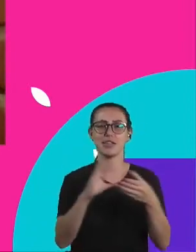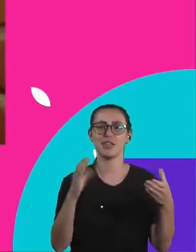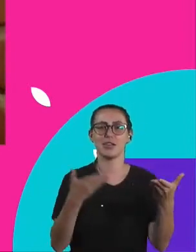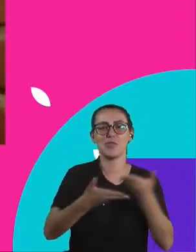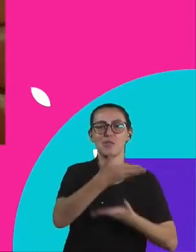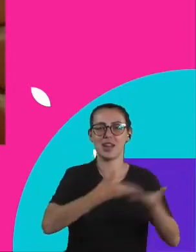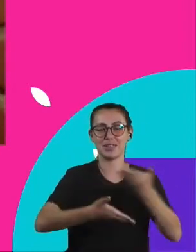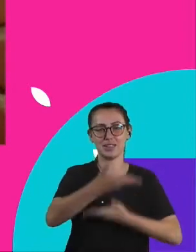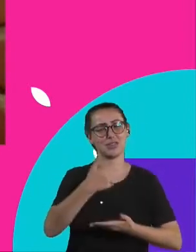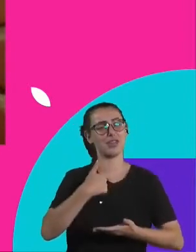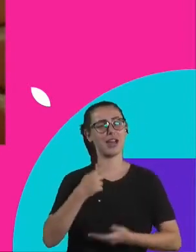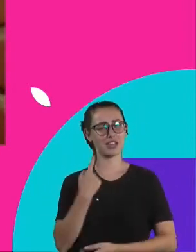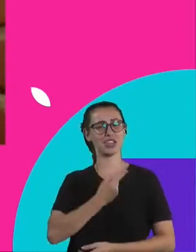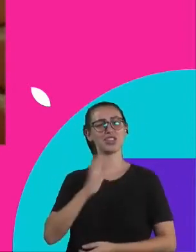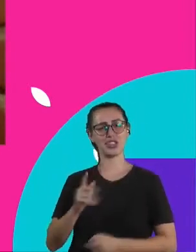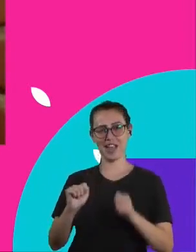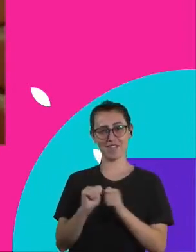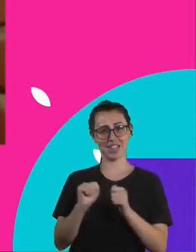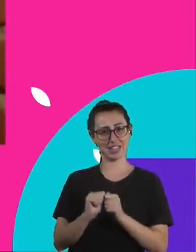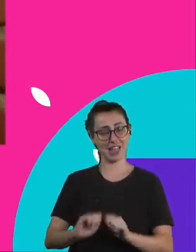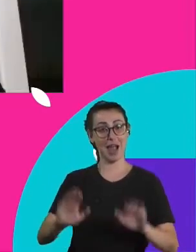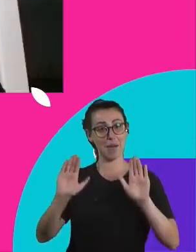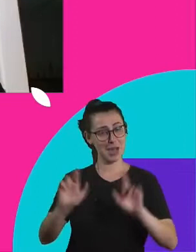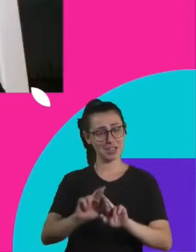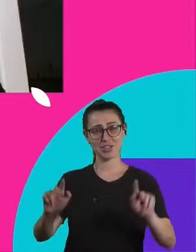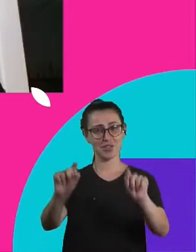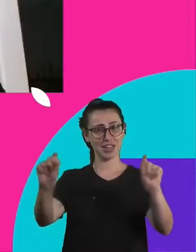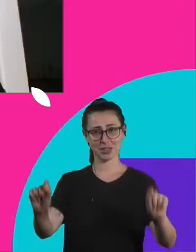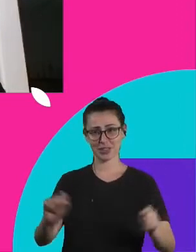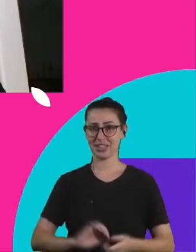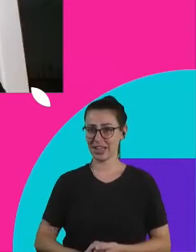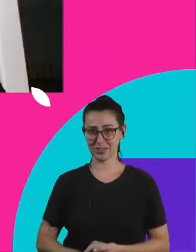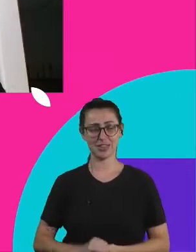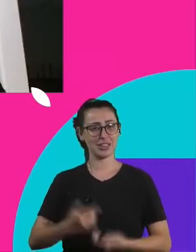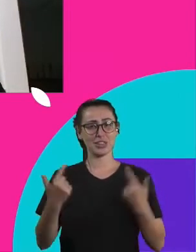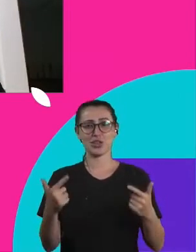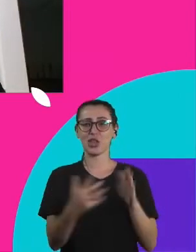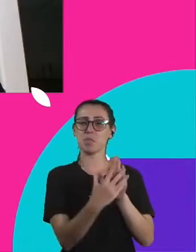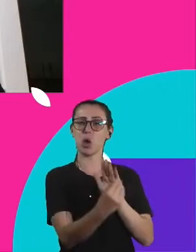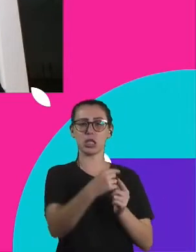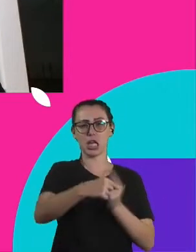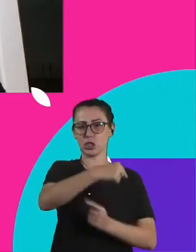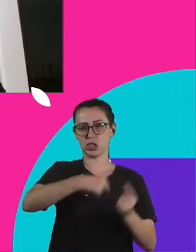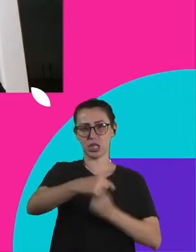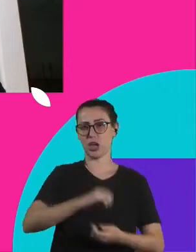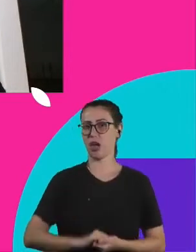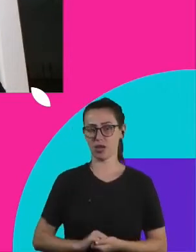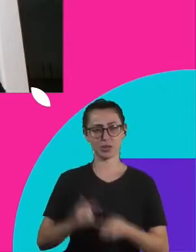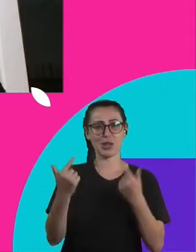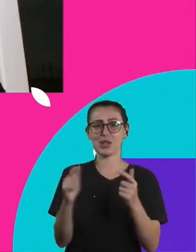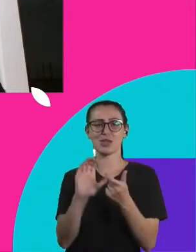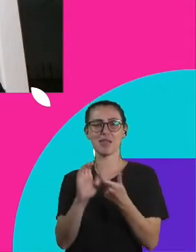formas que eu não vou conseguir falar aqui. A diferença é que nesse universo não existe escola de negócio. Nesse universo não se fala trade, não se fala